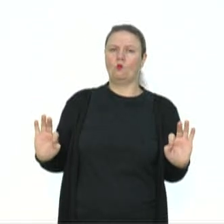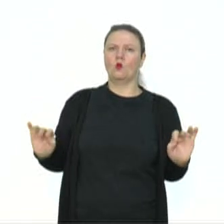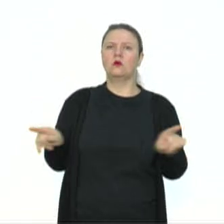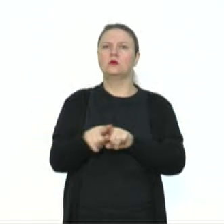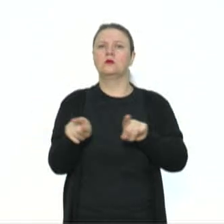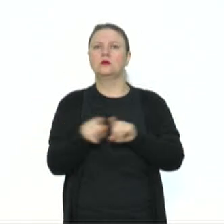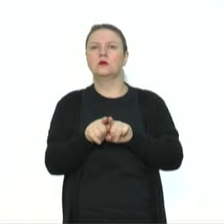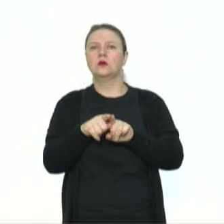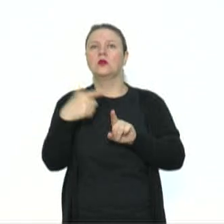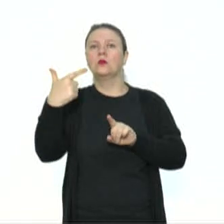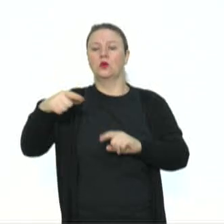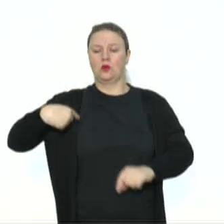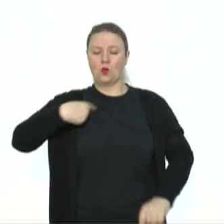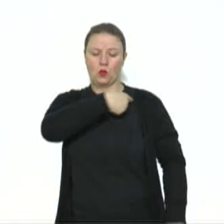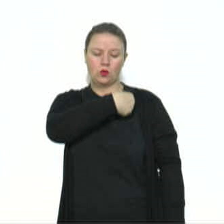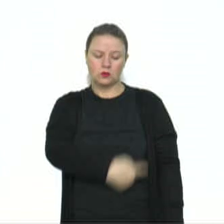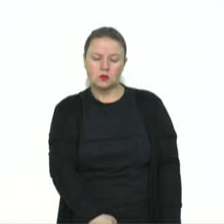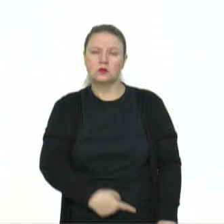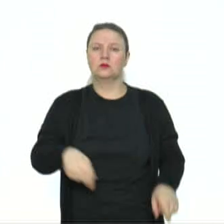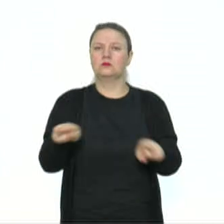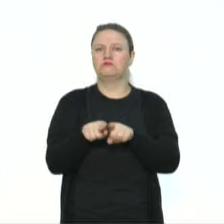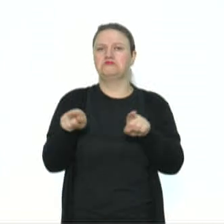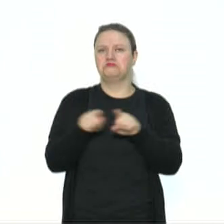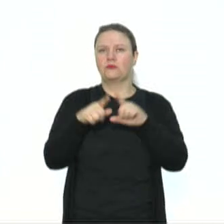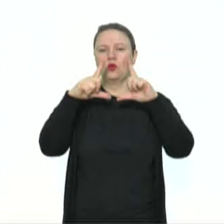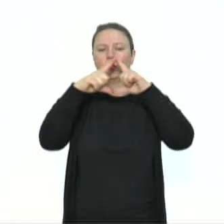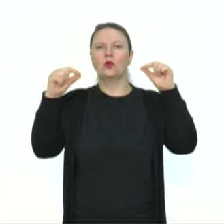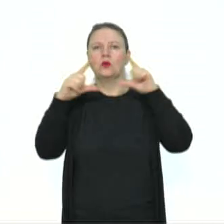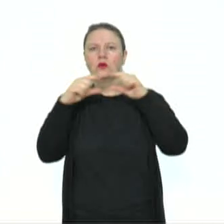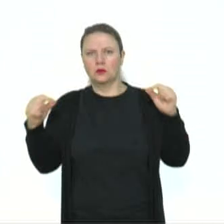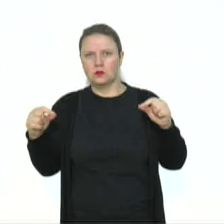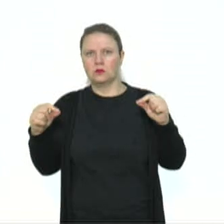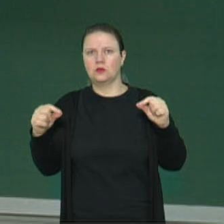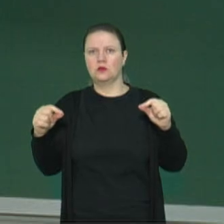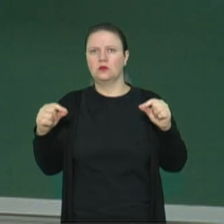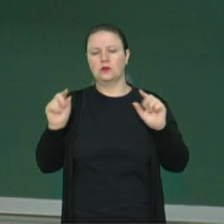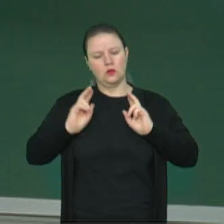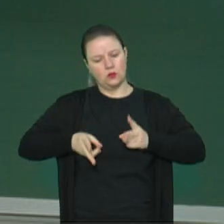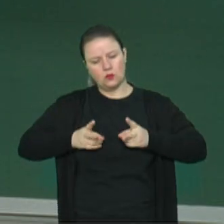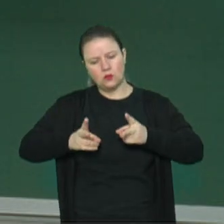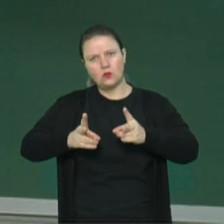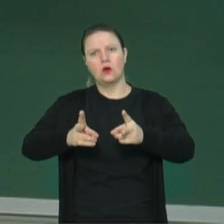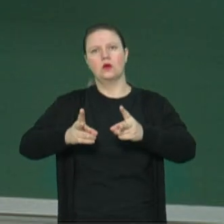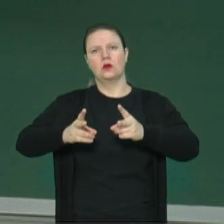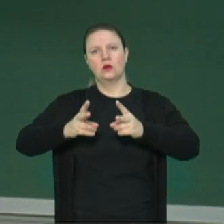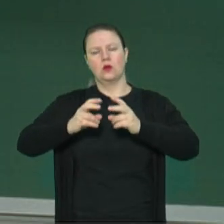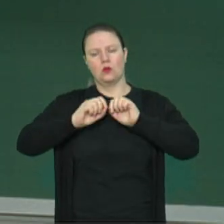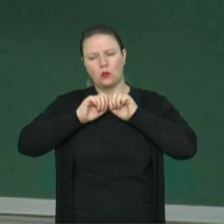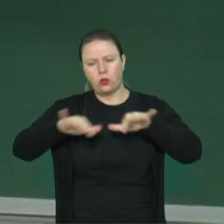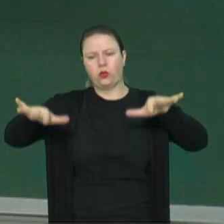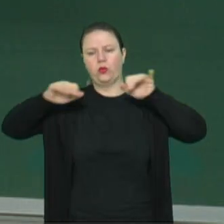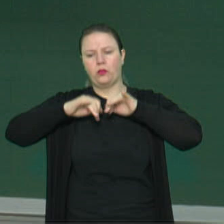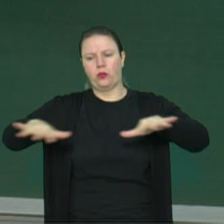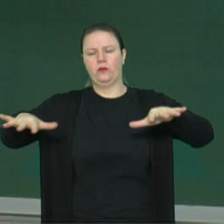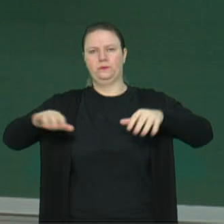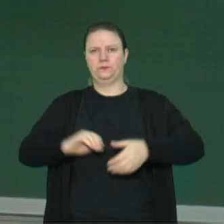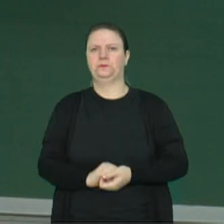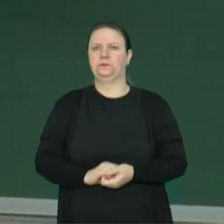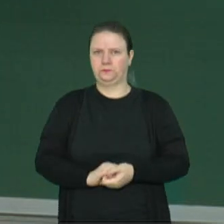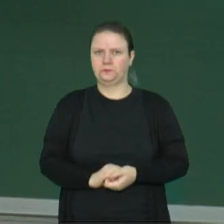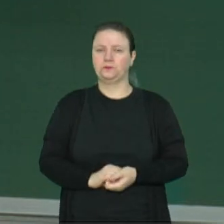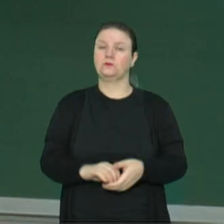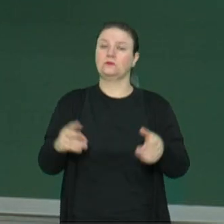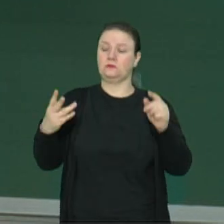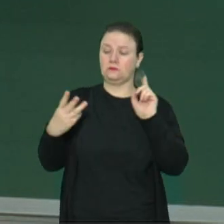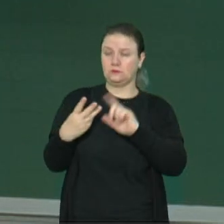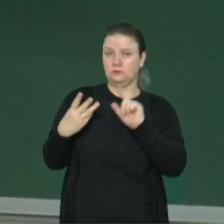e sucessivamente assim para o Japão também, conforme o budismo foi se espalhando, a luta acompanhou ele. E a terceira